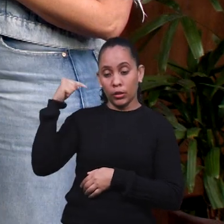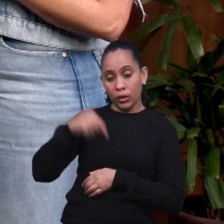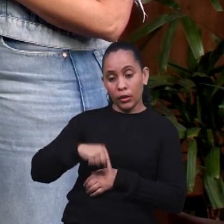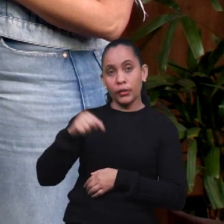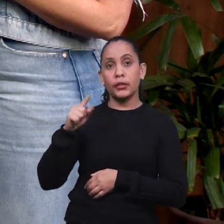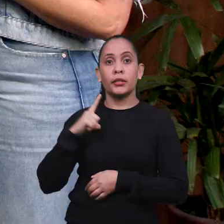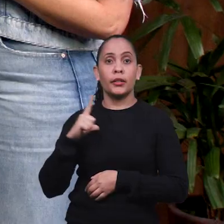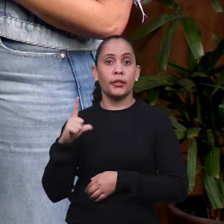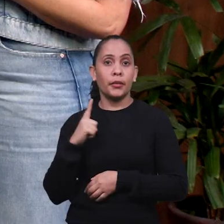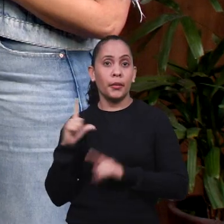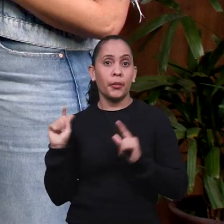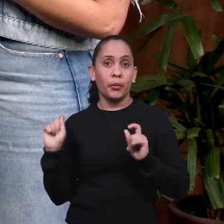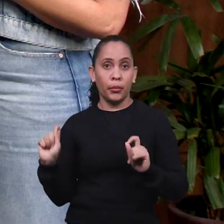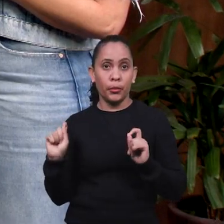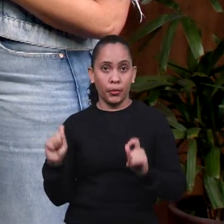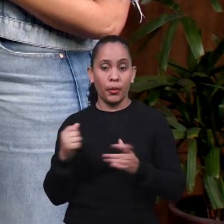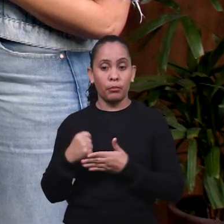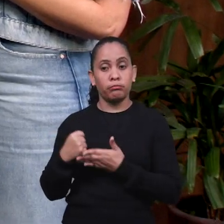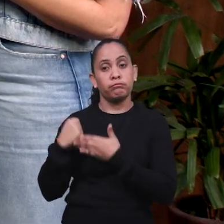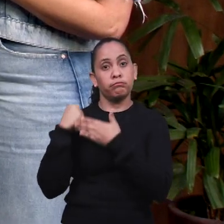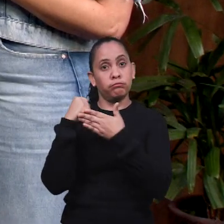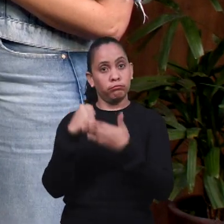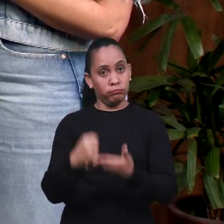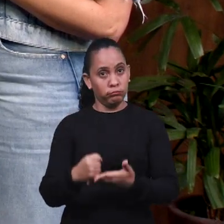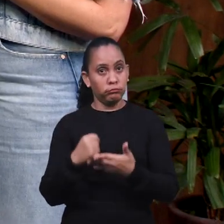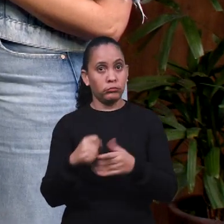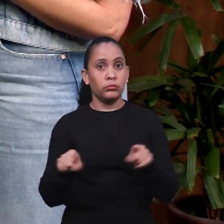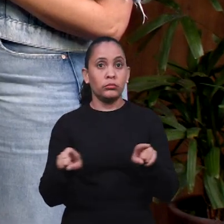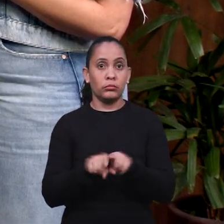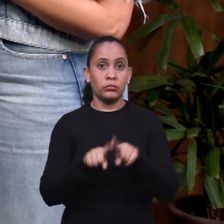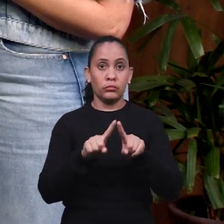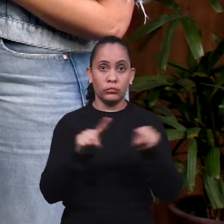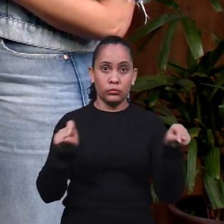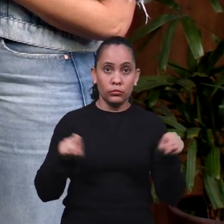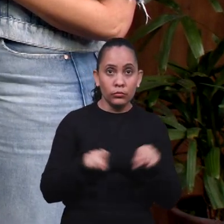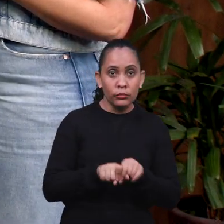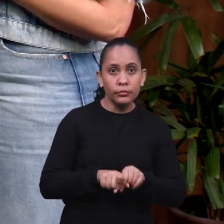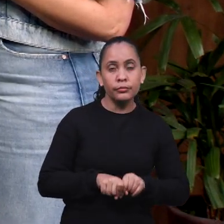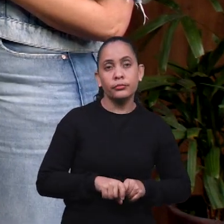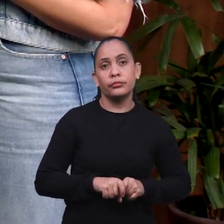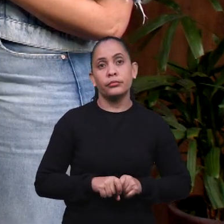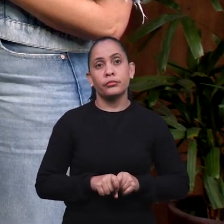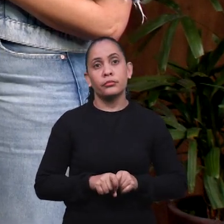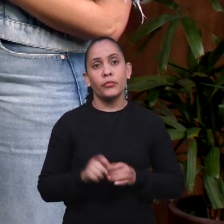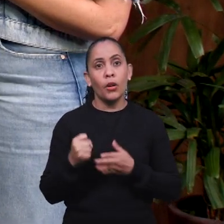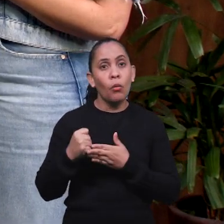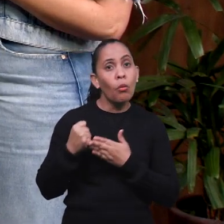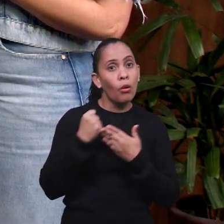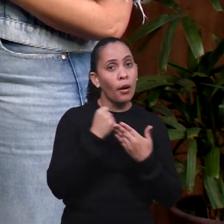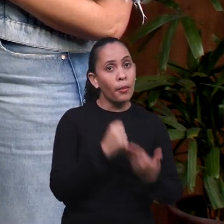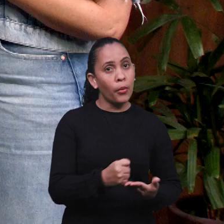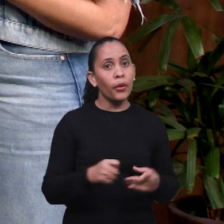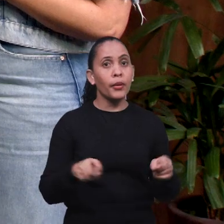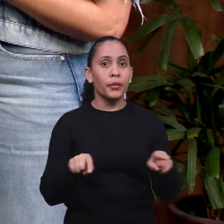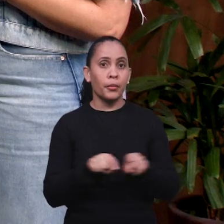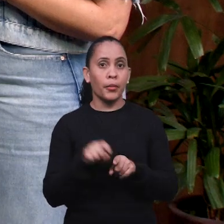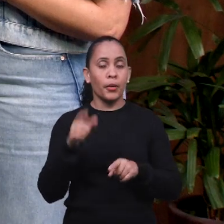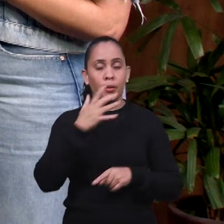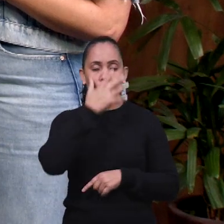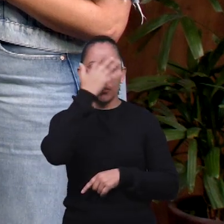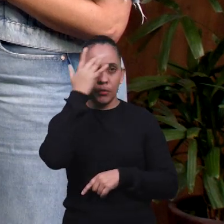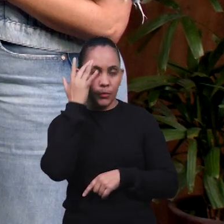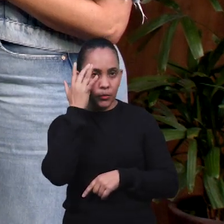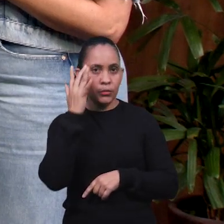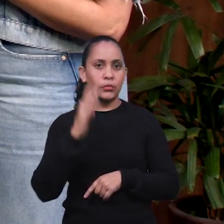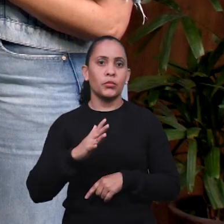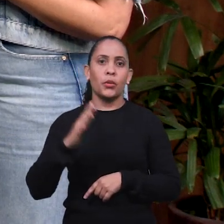nossa própria cooperativa, a gente tem também assistência técnica a campo por meio de 3 agrônomos. E a gente também tem uma nutricionista